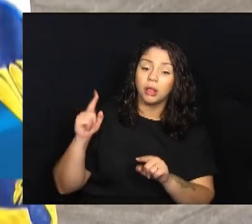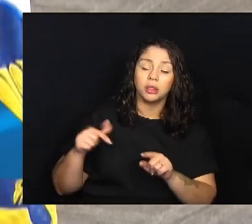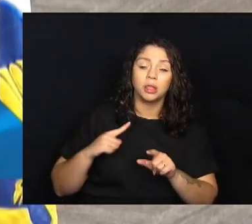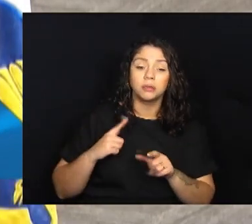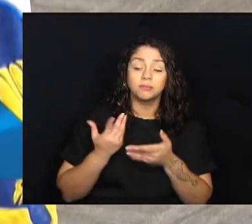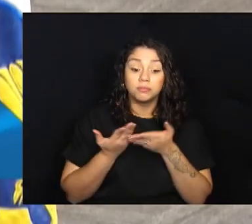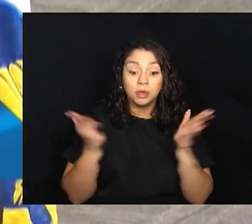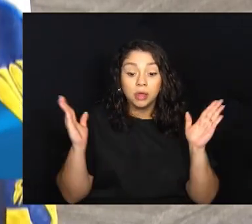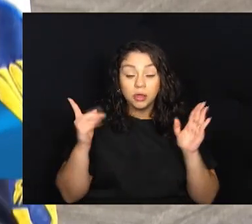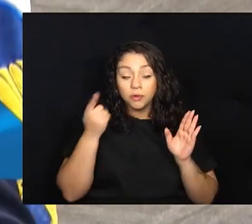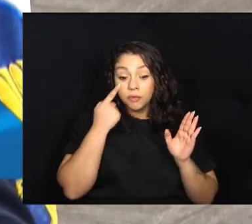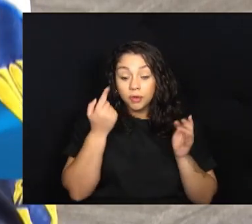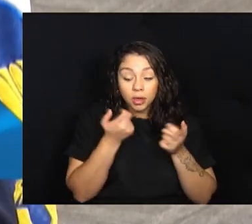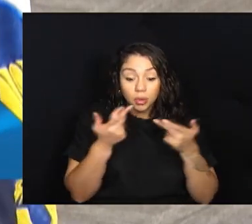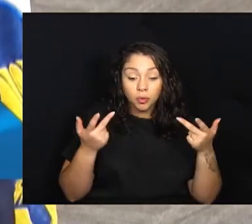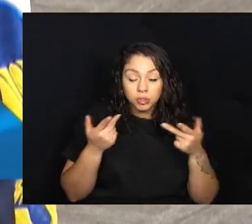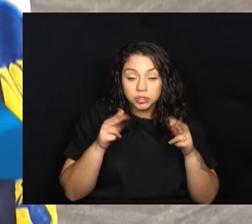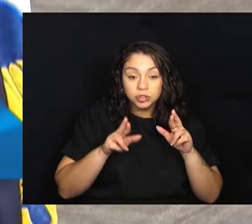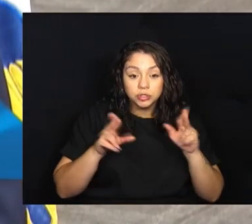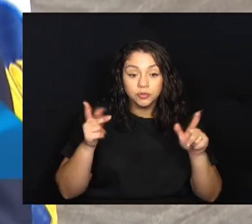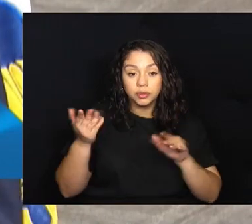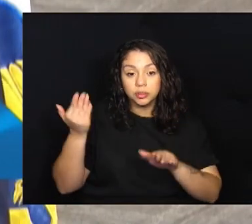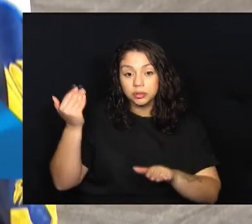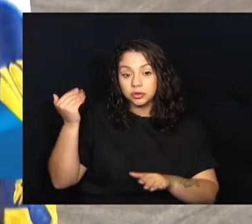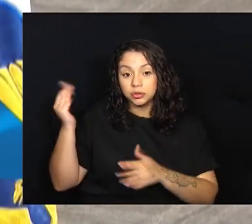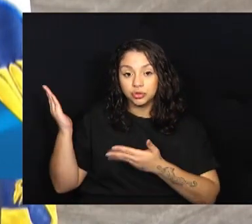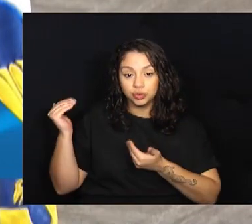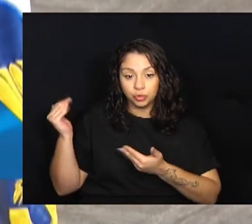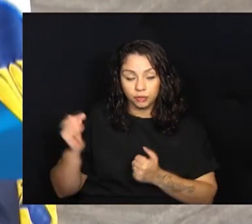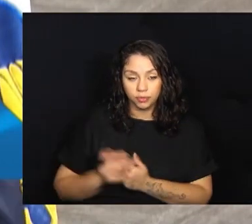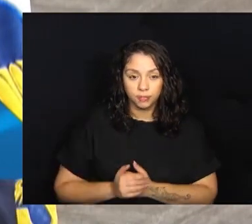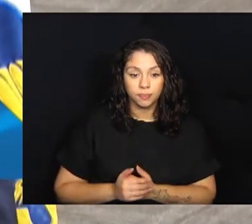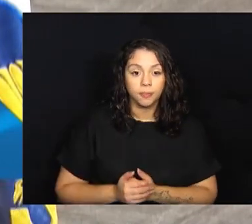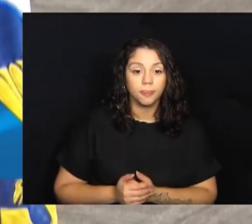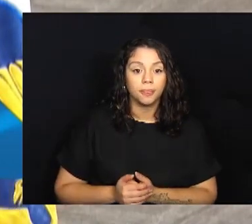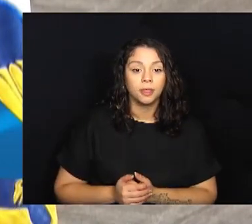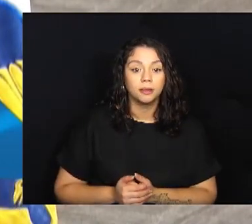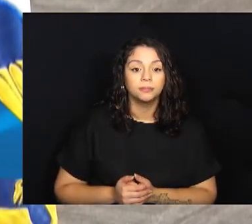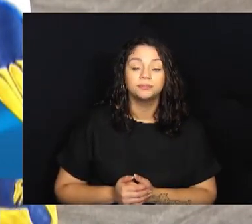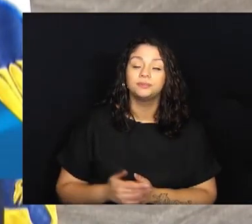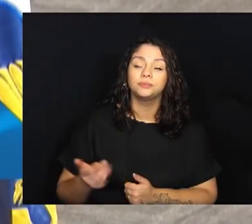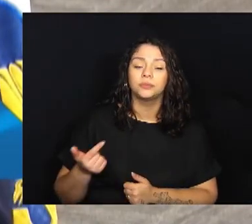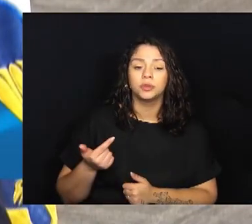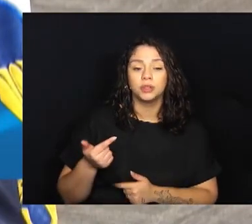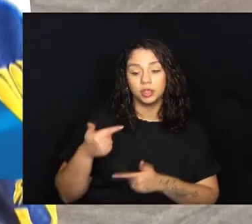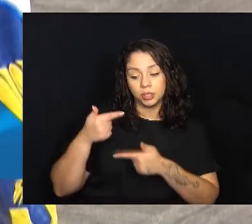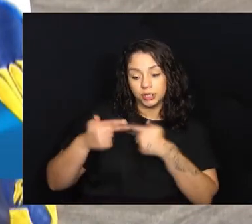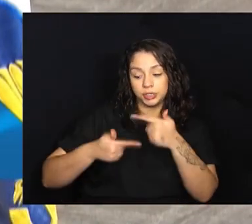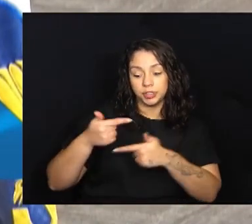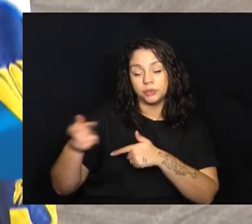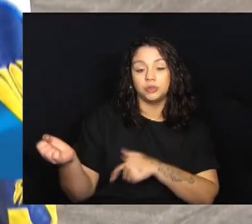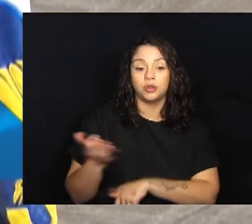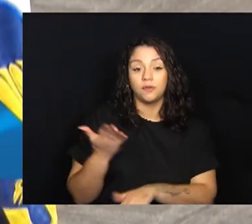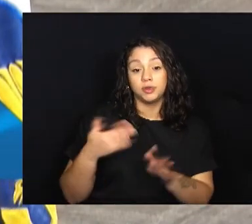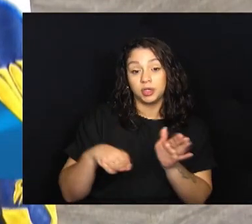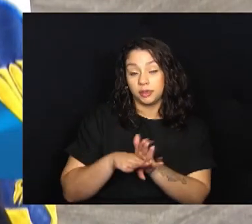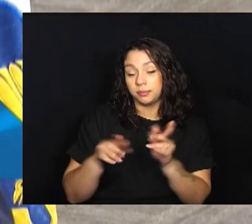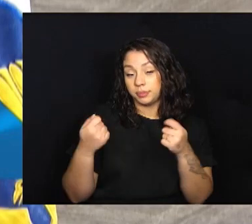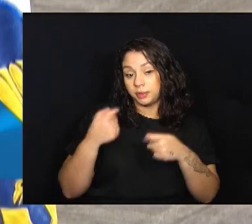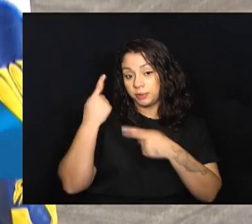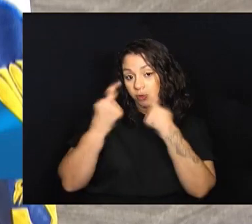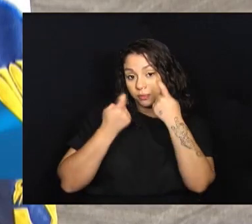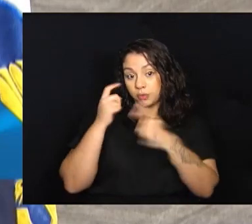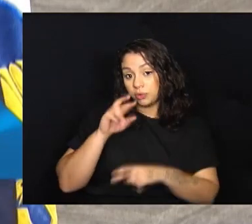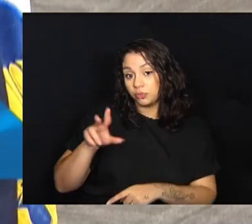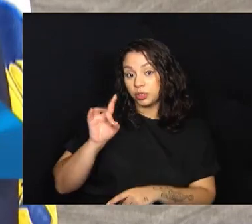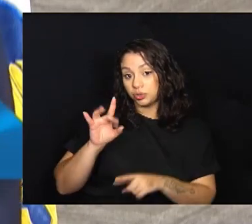ele enxerga muito mais do que a juventude passada. E outras gerações virão. E nós precisamos nos preocupar não só com a